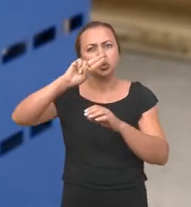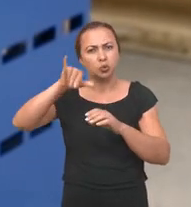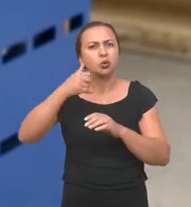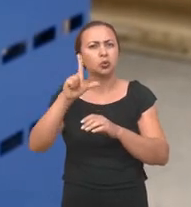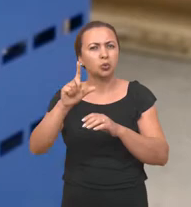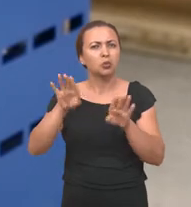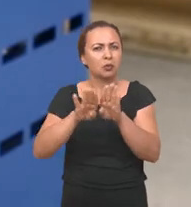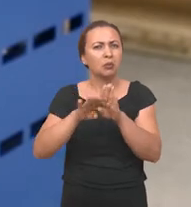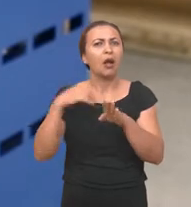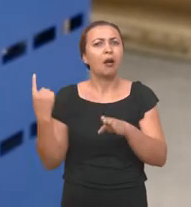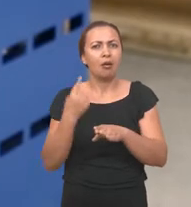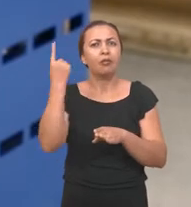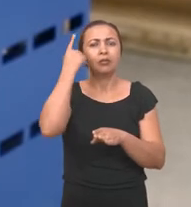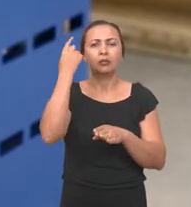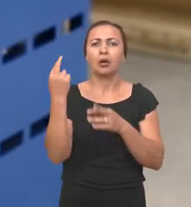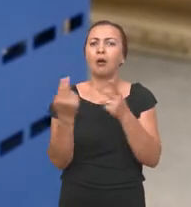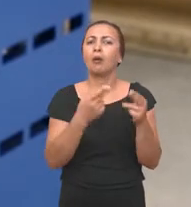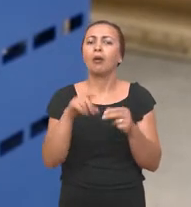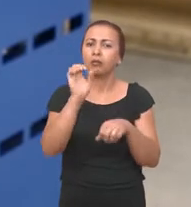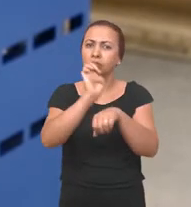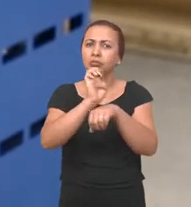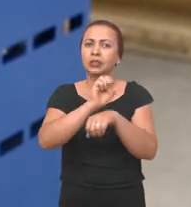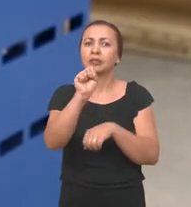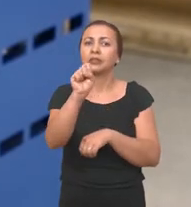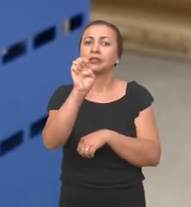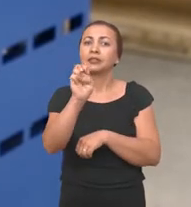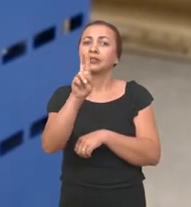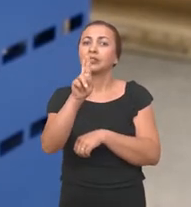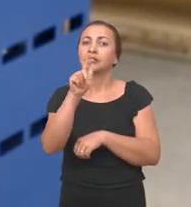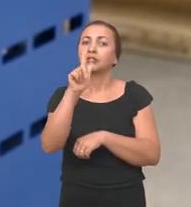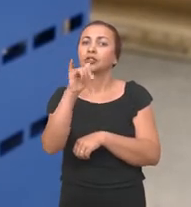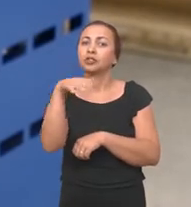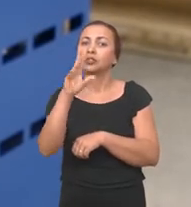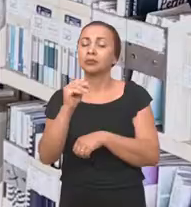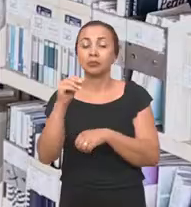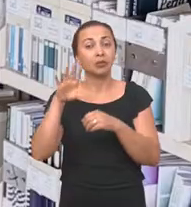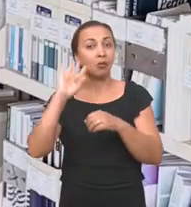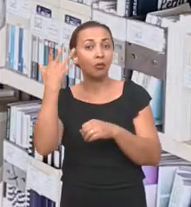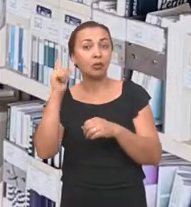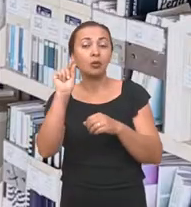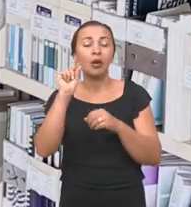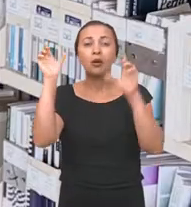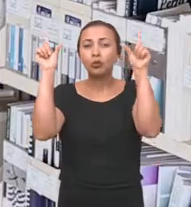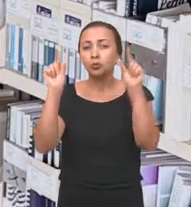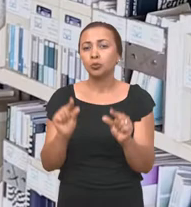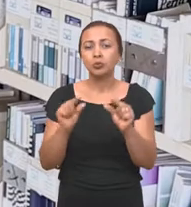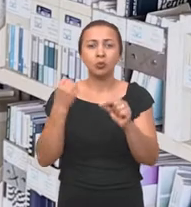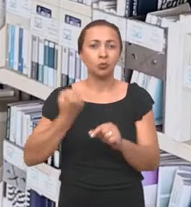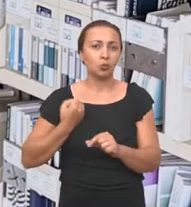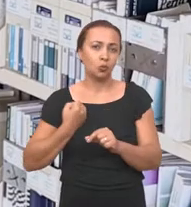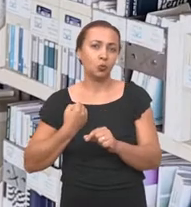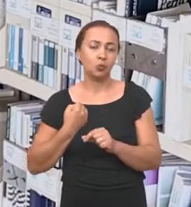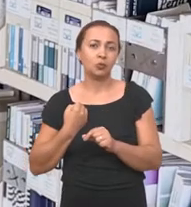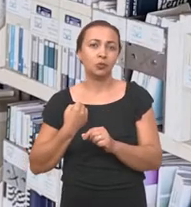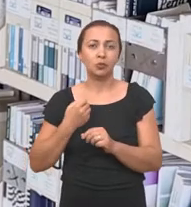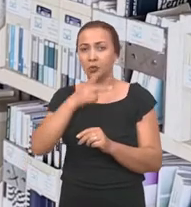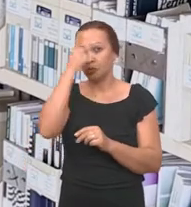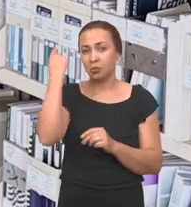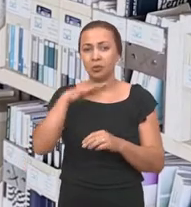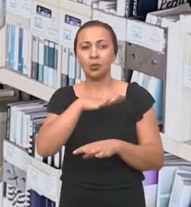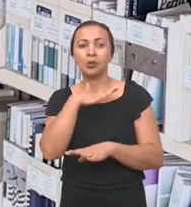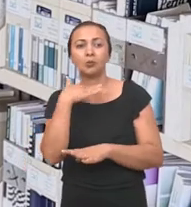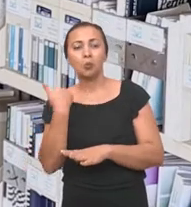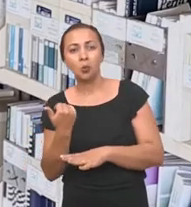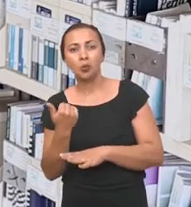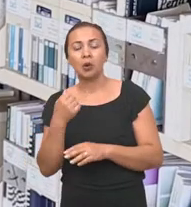junho, julho era altíssimo. Exemplo de Sergipe. Sergipe ocorreu um dos maiores uma das maiores diminuições no